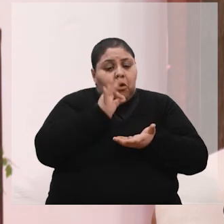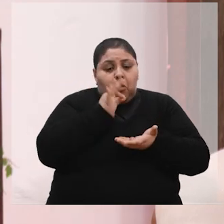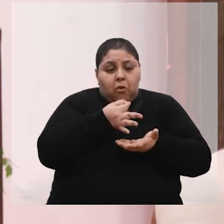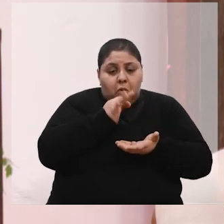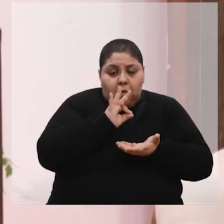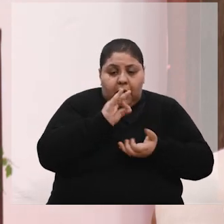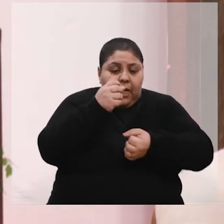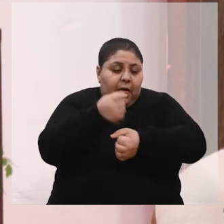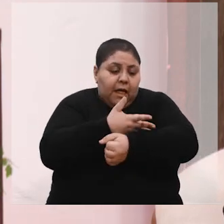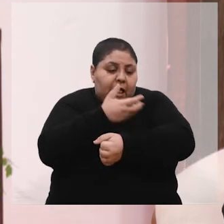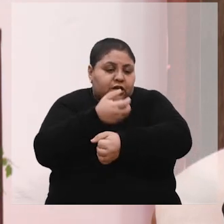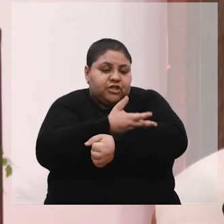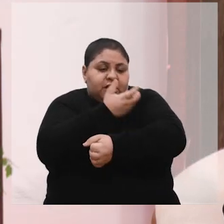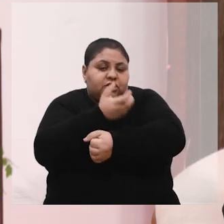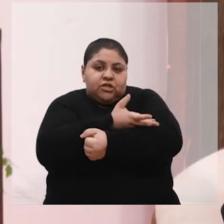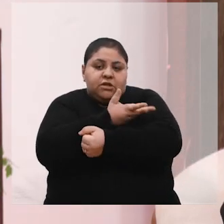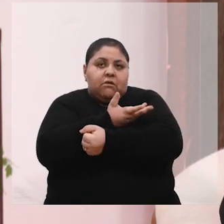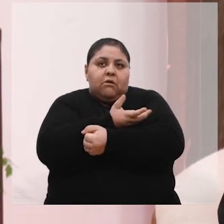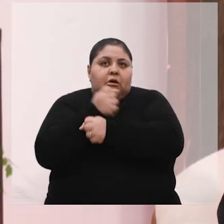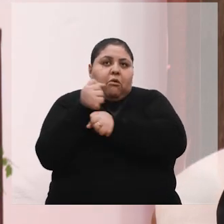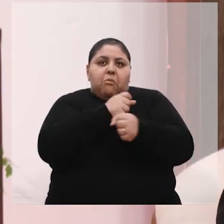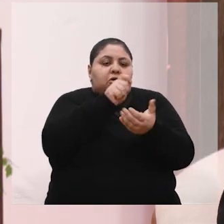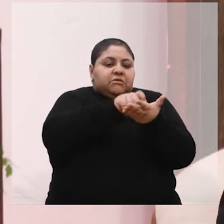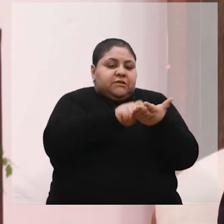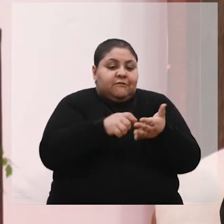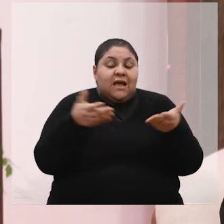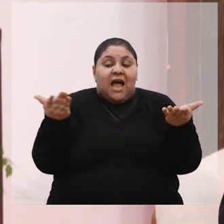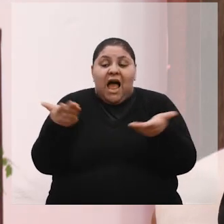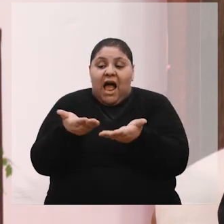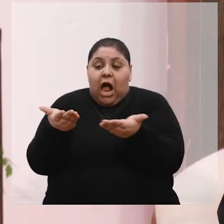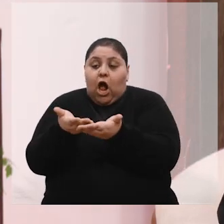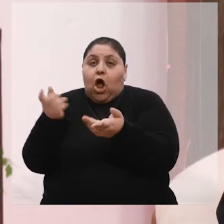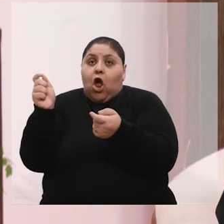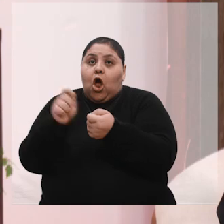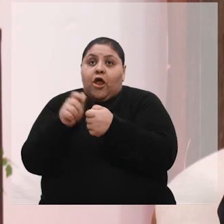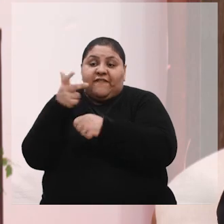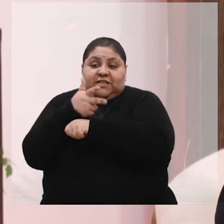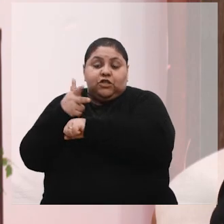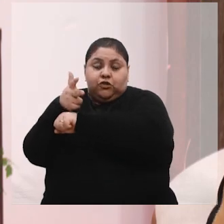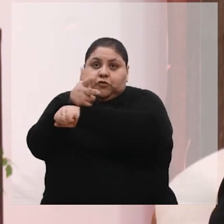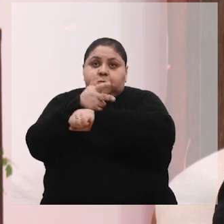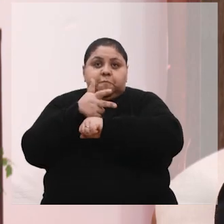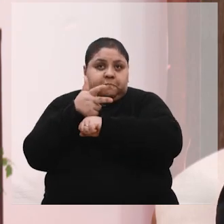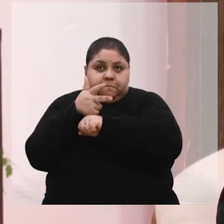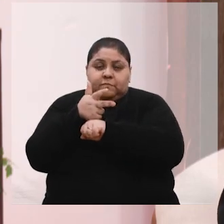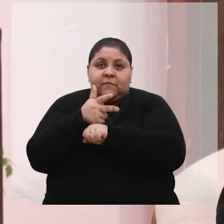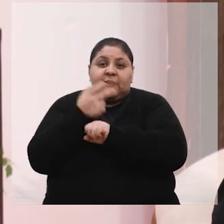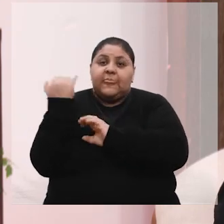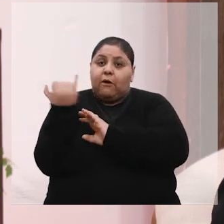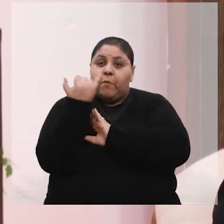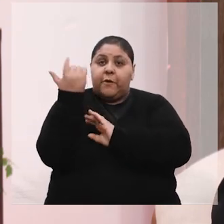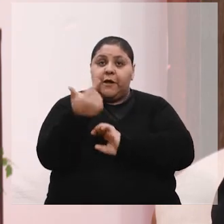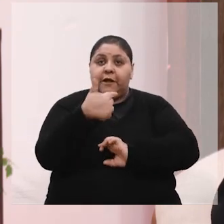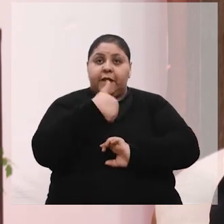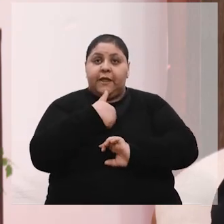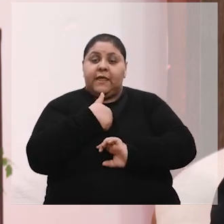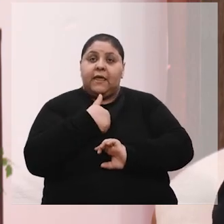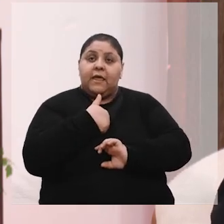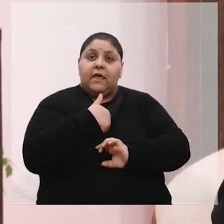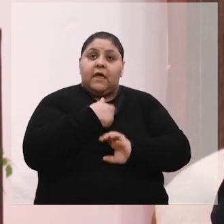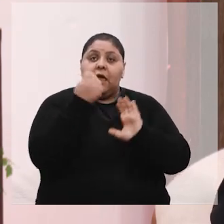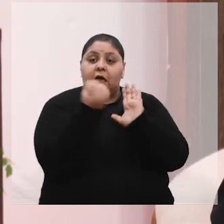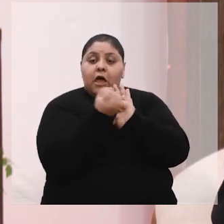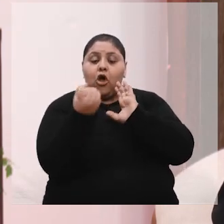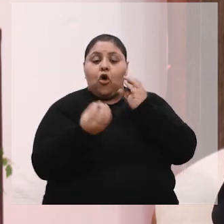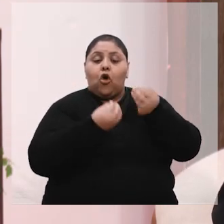jardim que tu parar, tu pode escrever. Mas aí agora eu acabo fazendo em vídeo. E aí o importante para mim é deixar registrado como eu estou